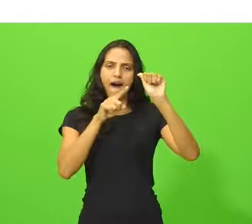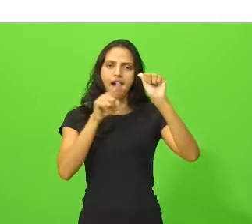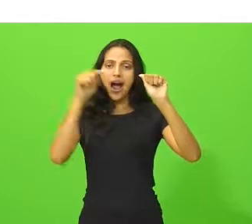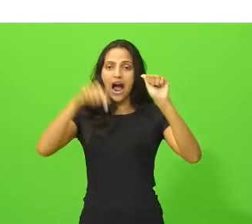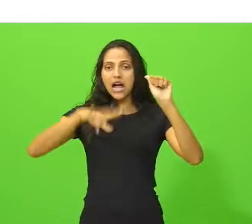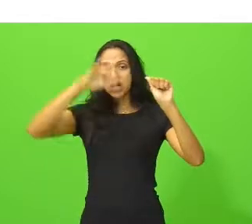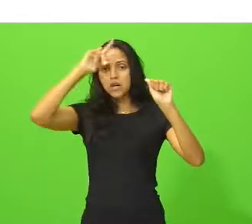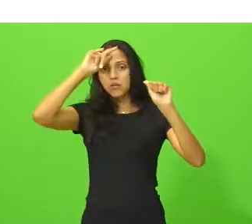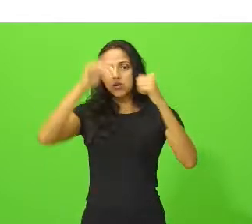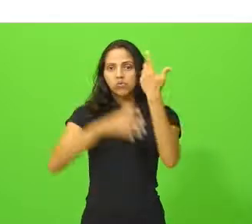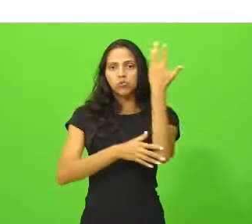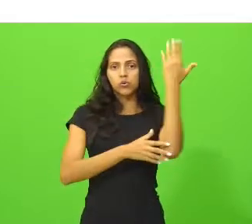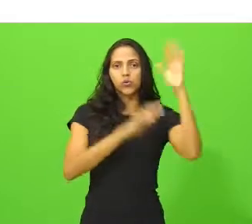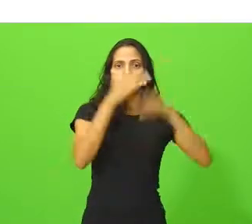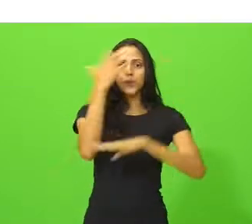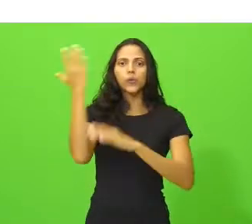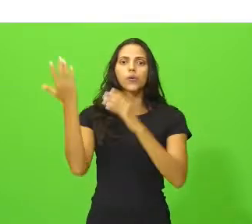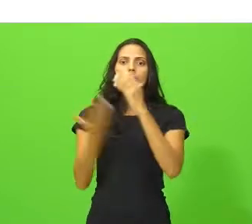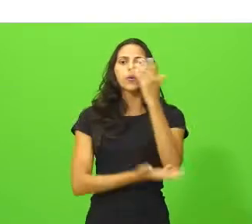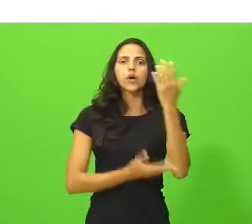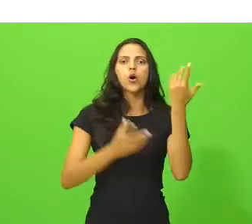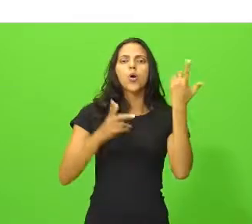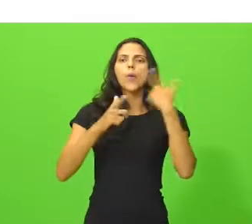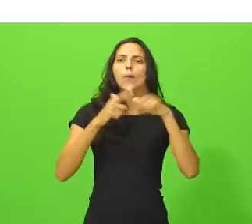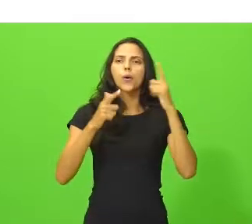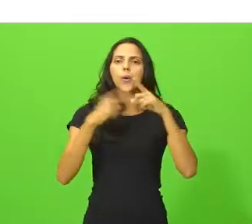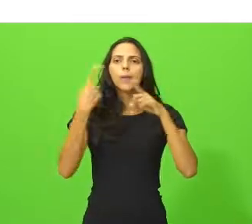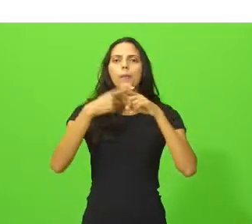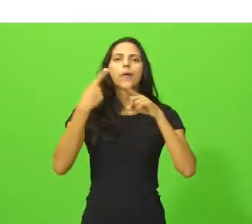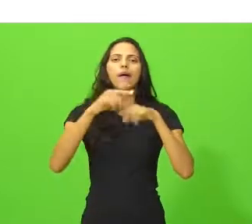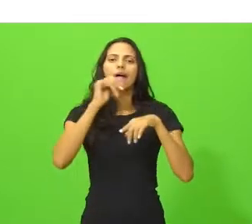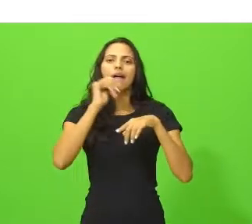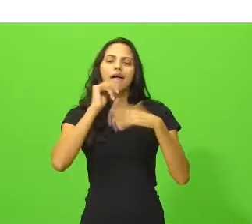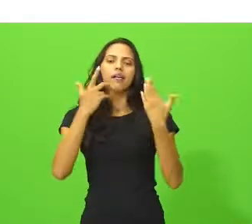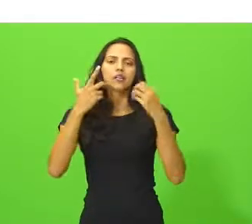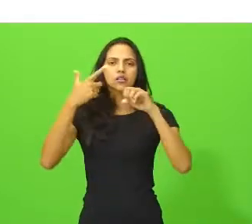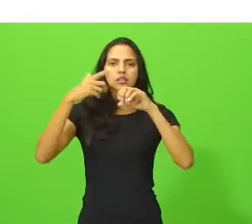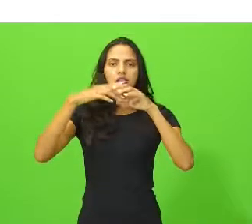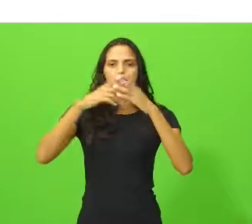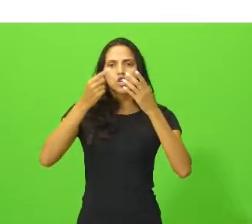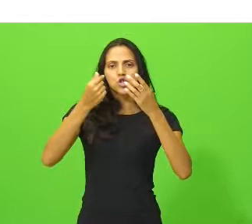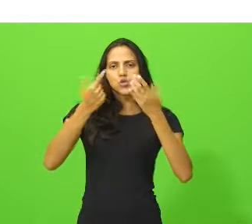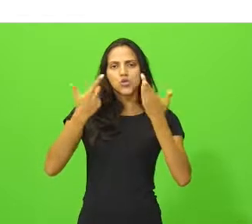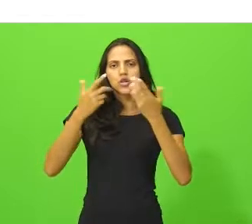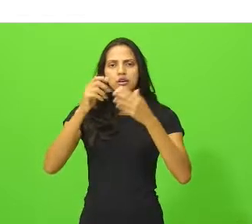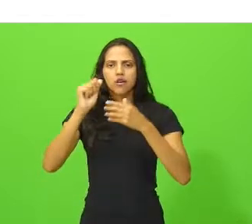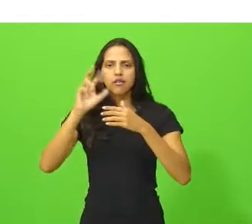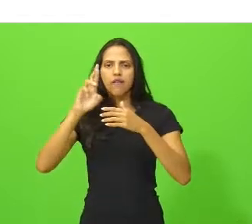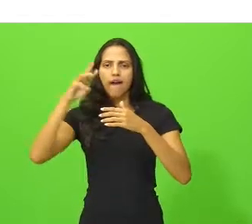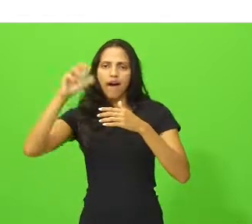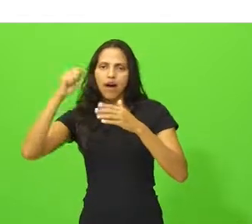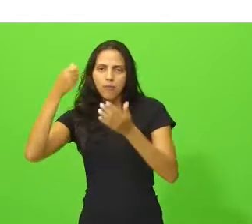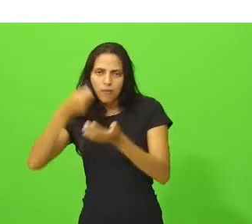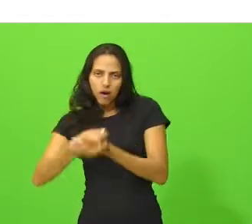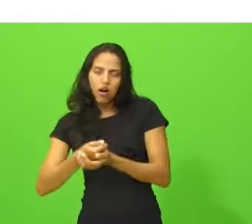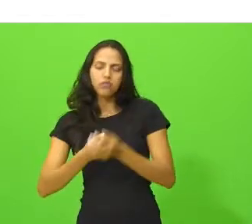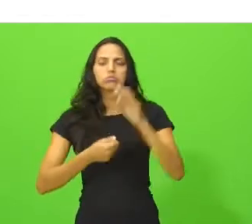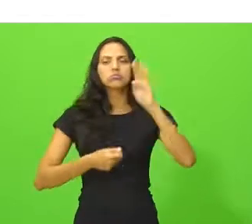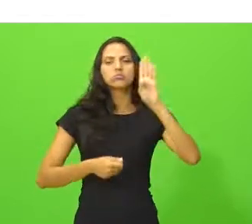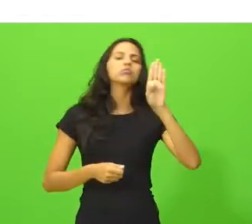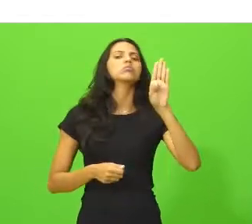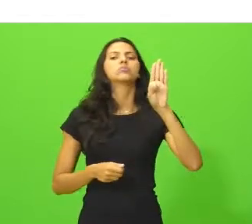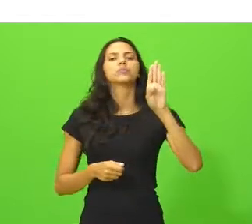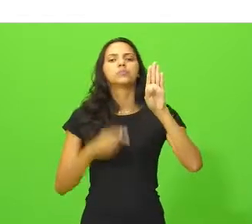na Amazônia decorre principalmente da exploração ilegal de árvores de valor comercial. Letra B, um dos problemas